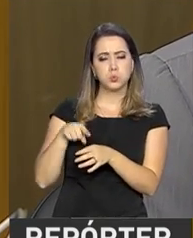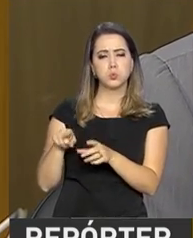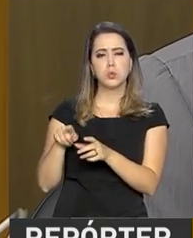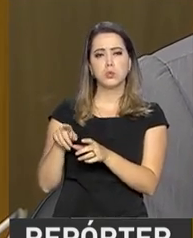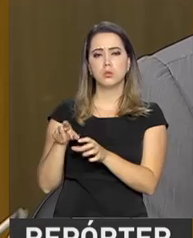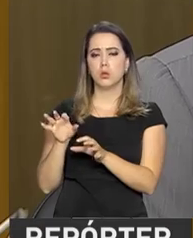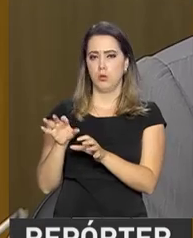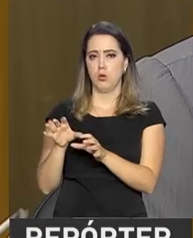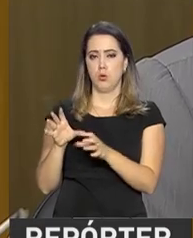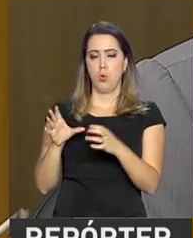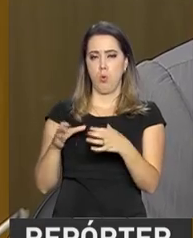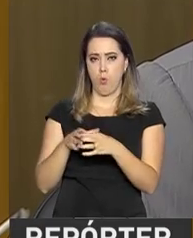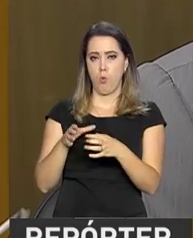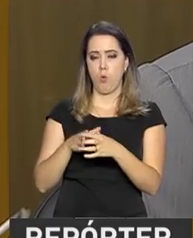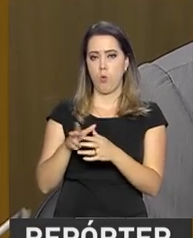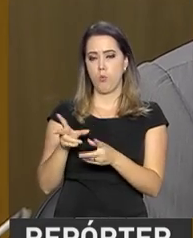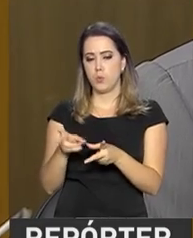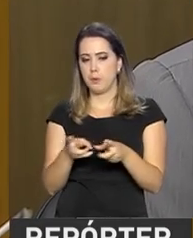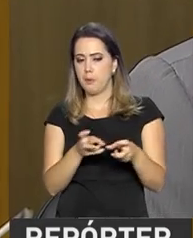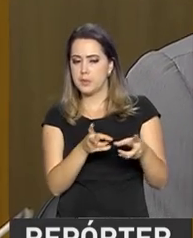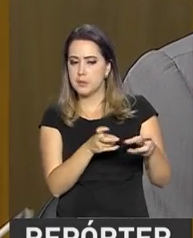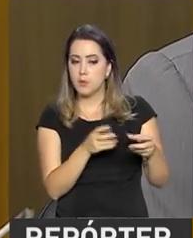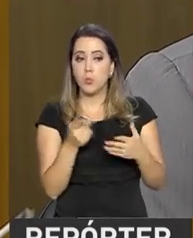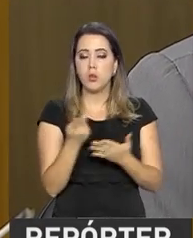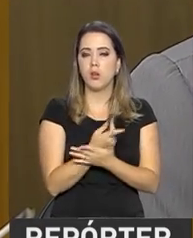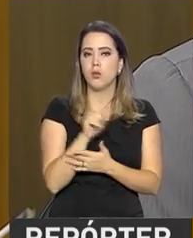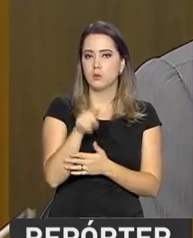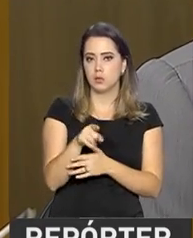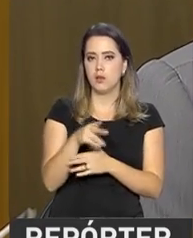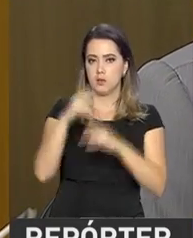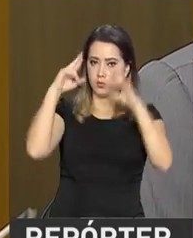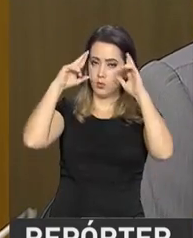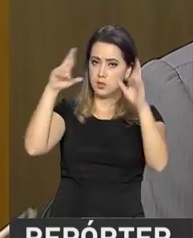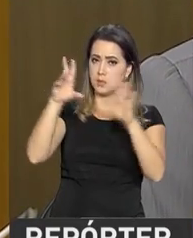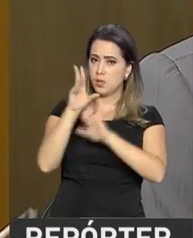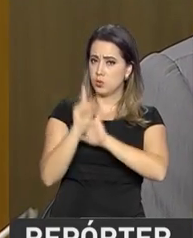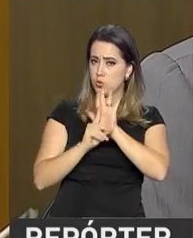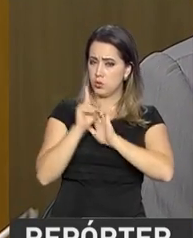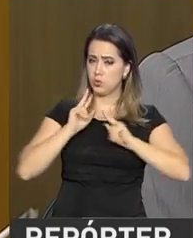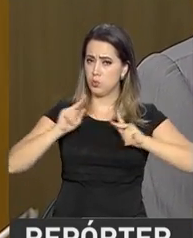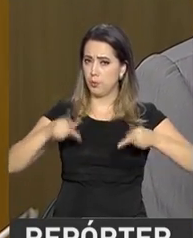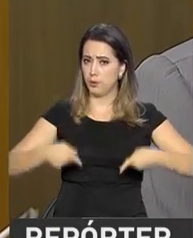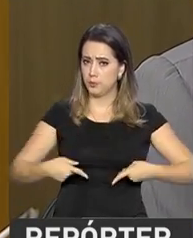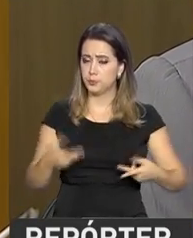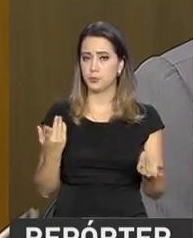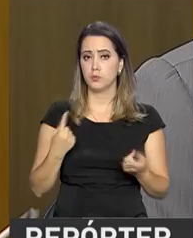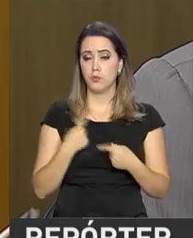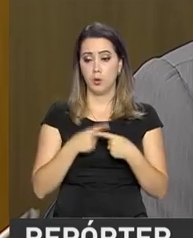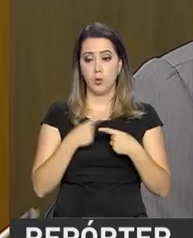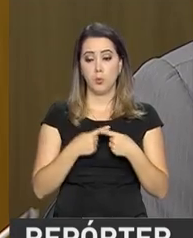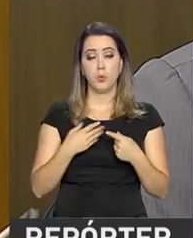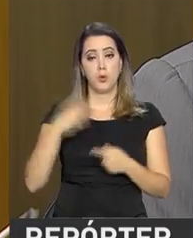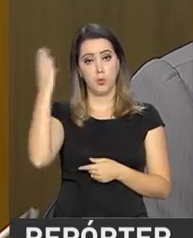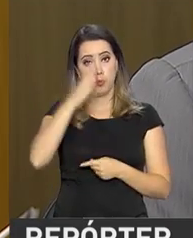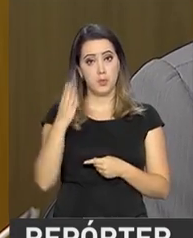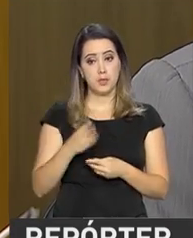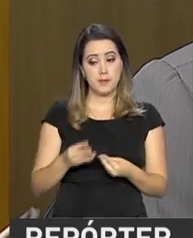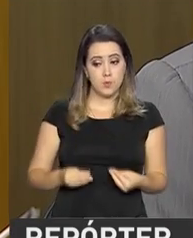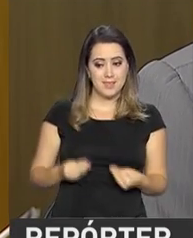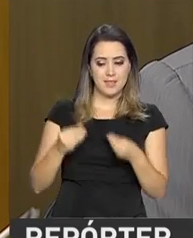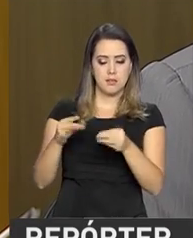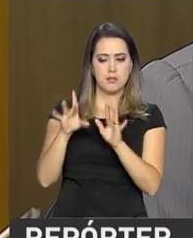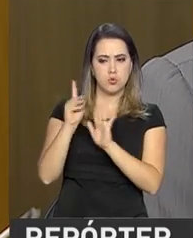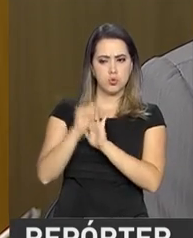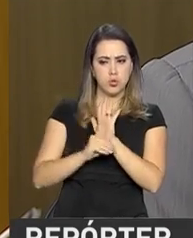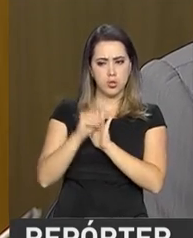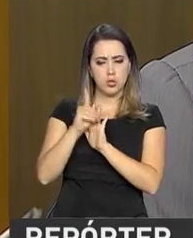é durante essa intervenção no rio de janeiro mostrar a posição do brasil é realmente da garantia dos direitos da